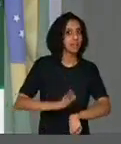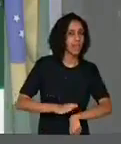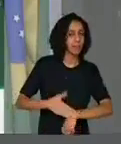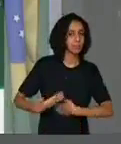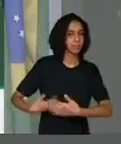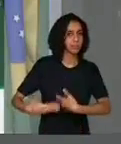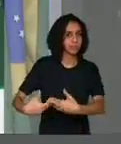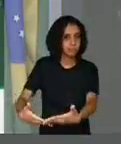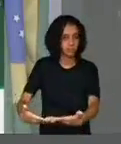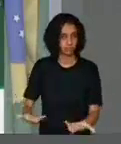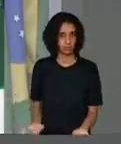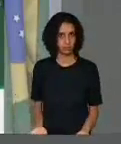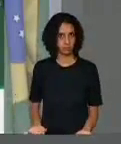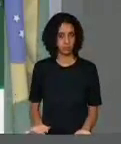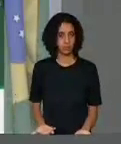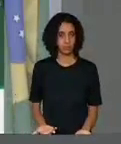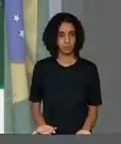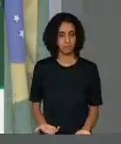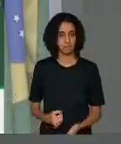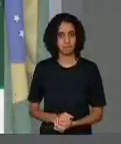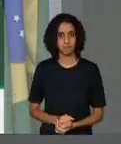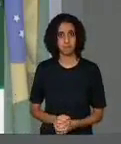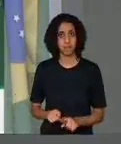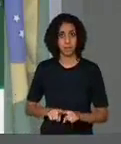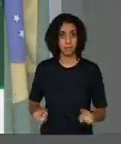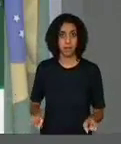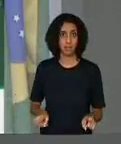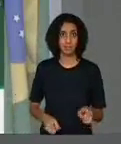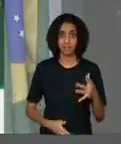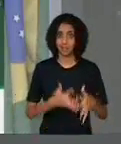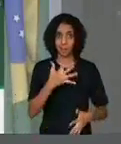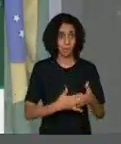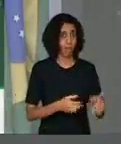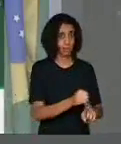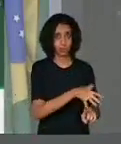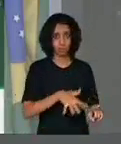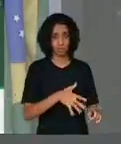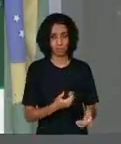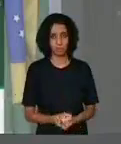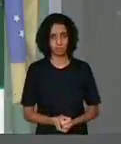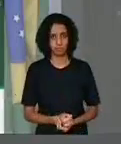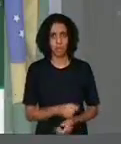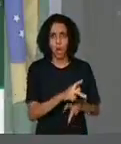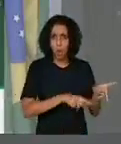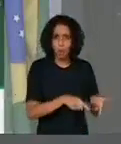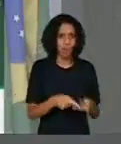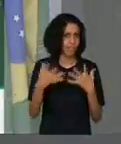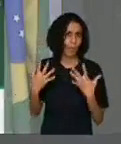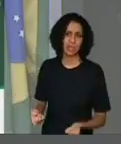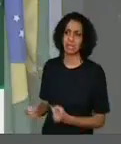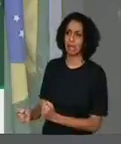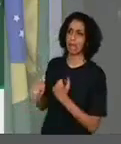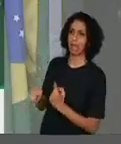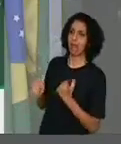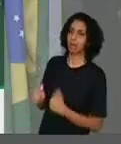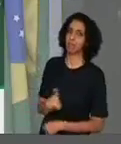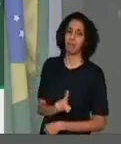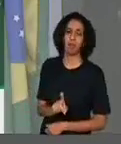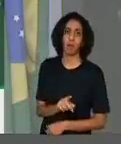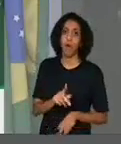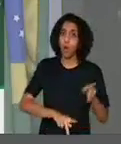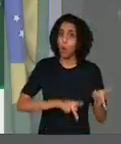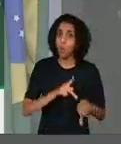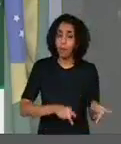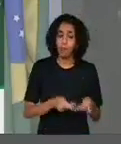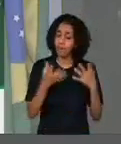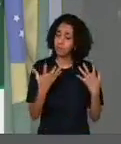reparação, muitas vezes, do dano causado ao conjunto da sociedade. A sociedade brasileira não aceita mais a enganação. A sociedade brasileira